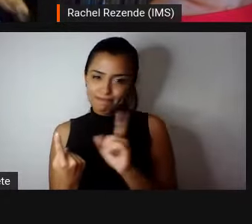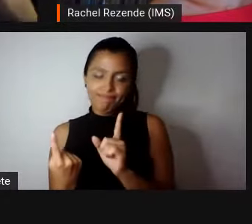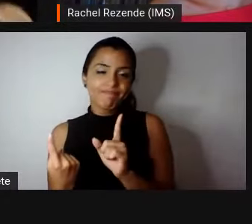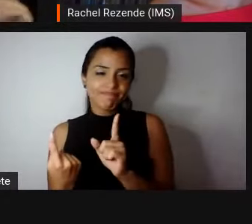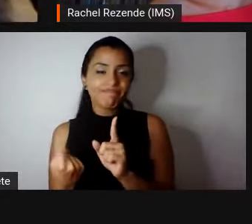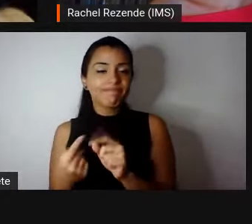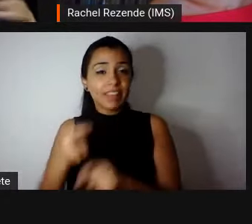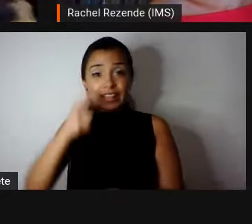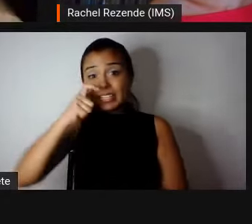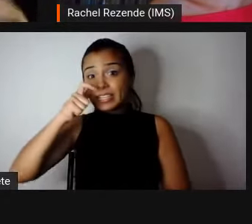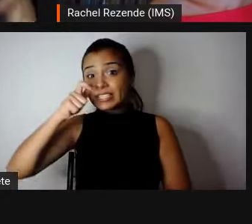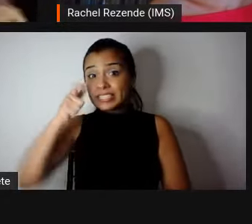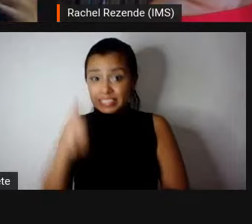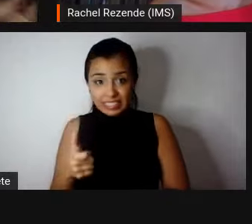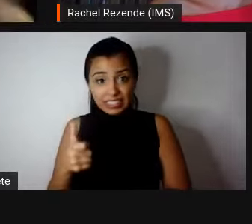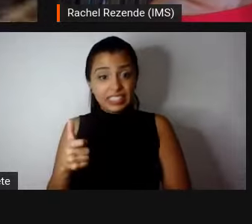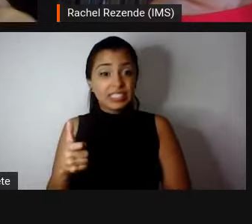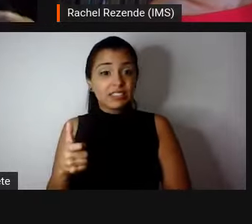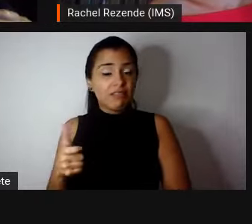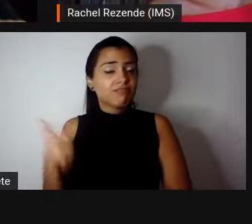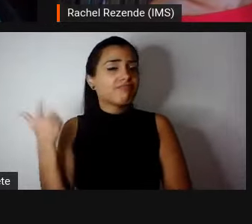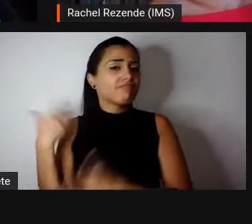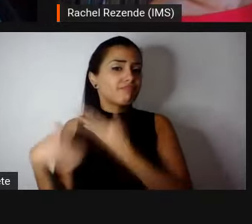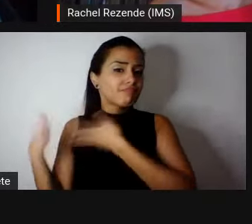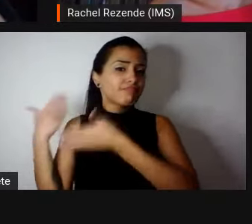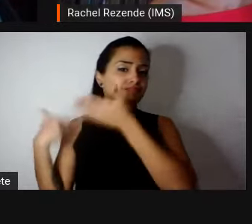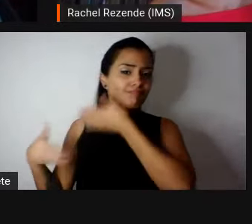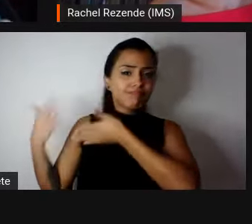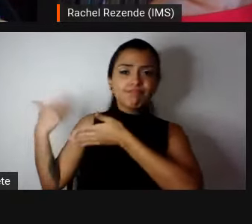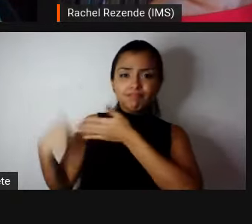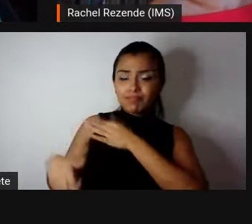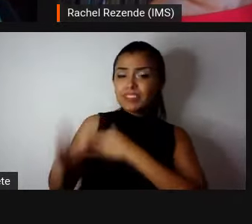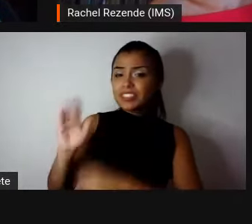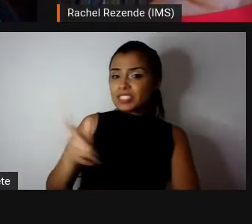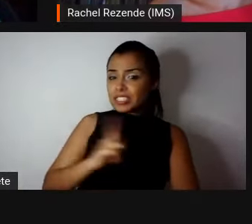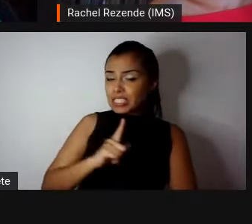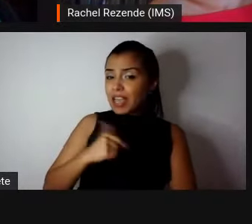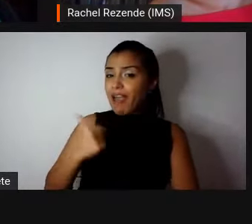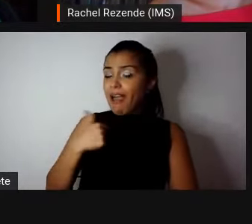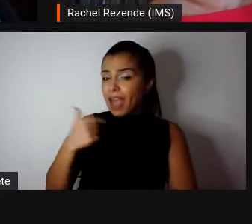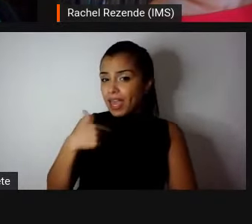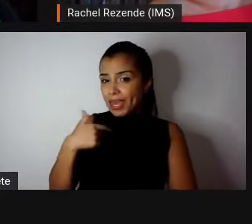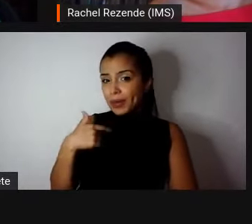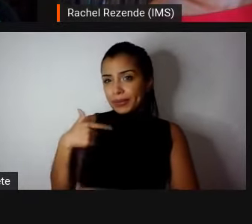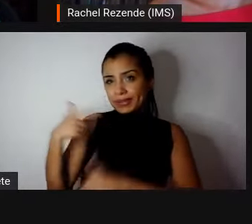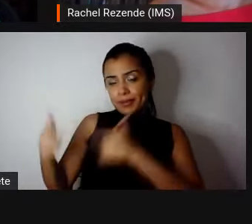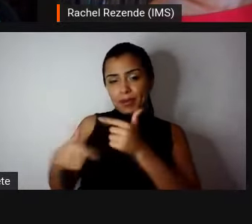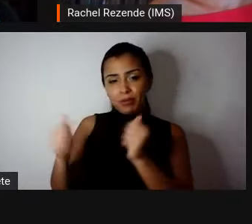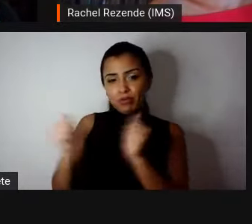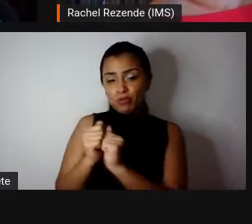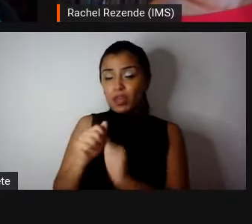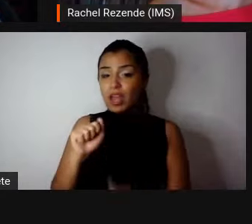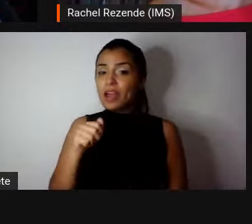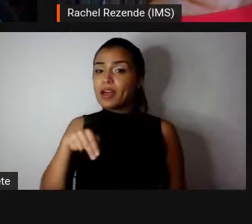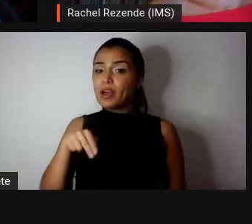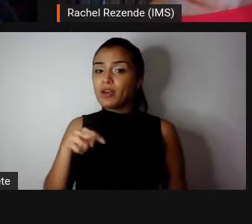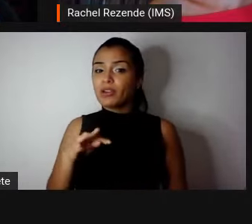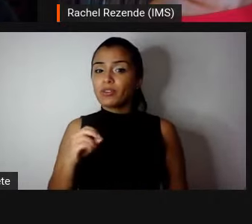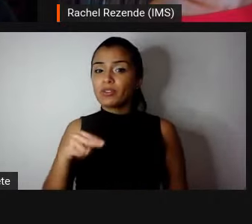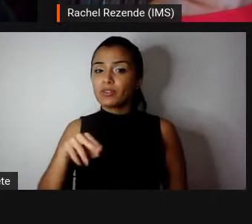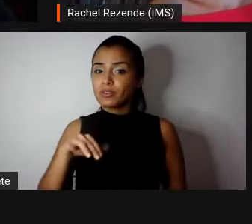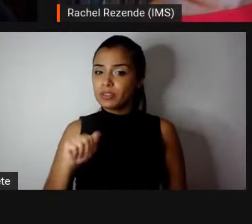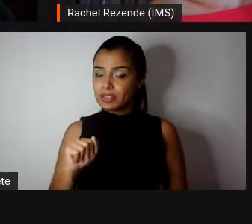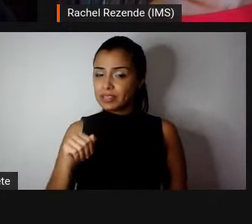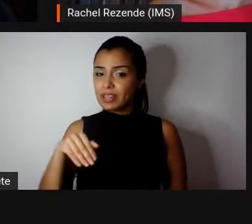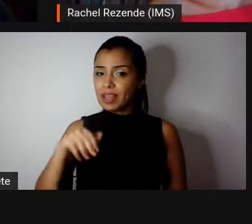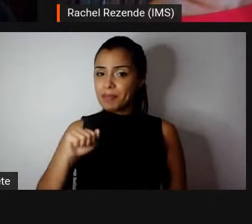os inícios dos meus procederes, eu trabalhava com Antônio Marcos, fizemos um